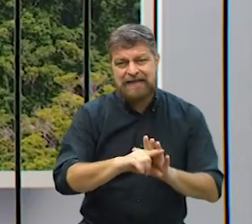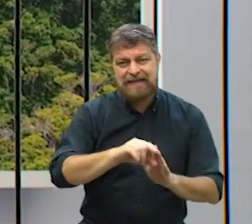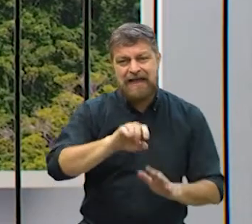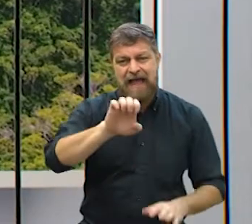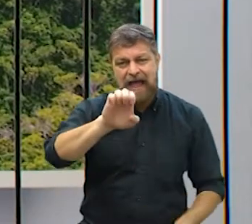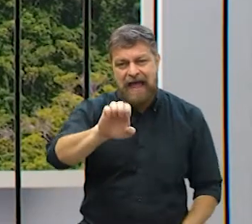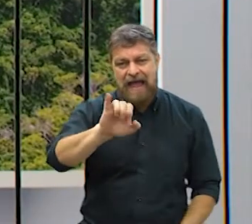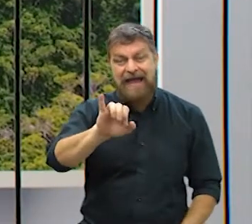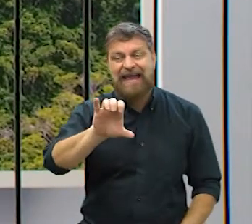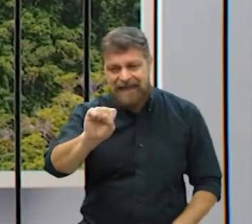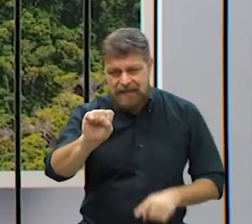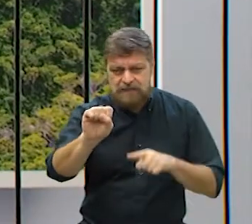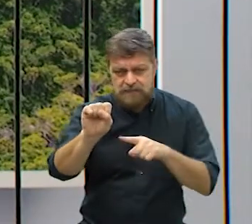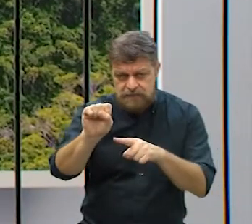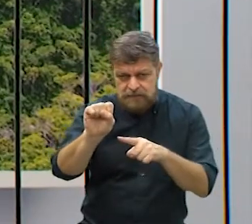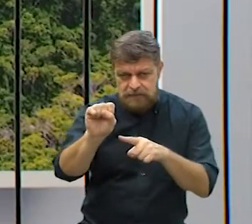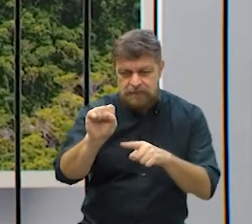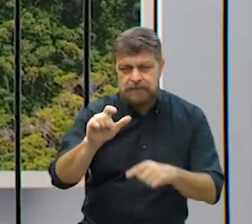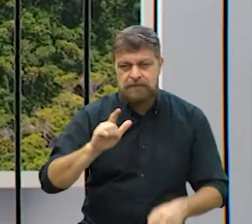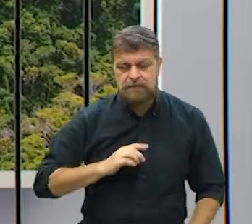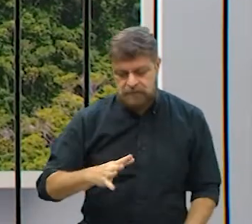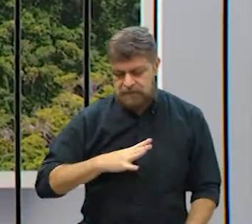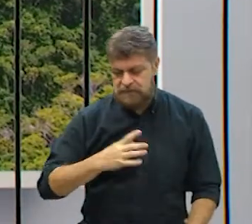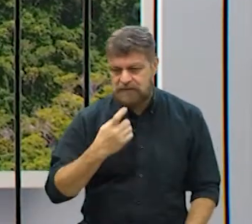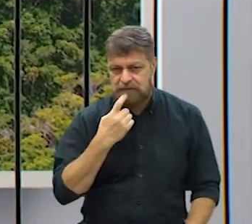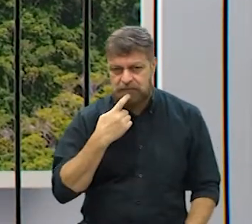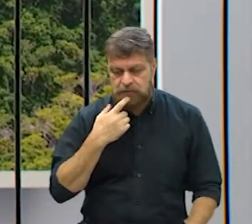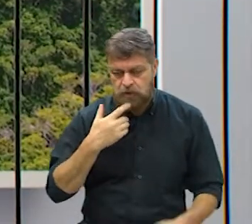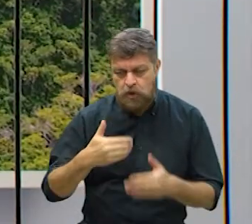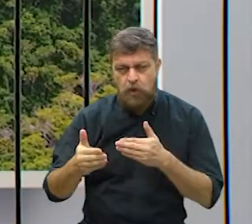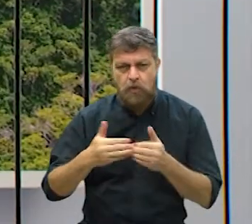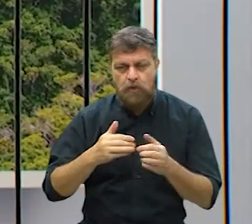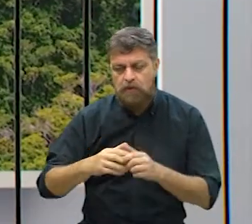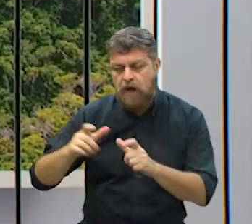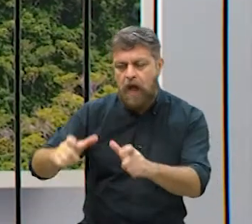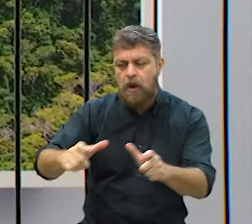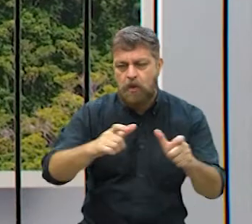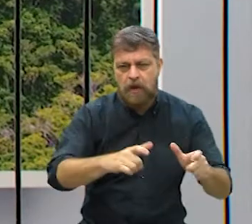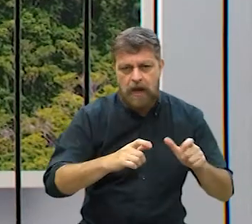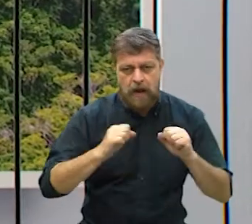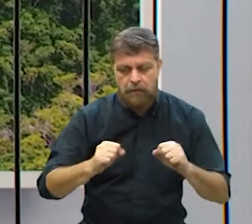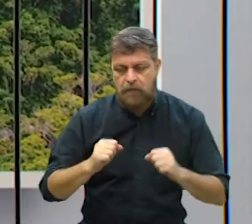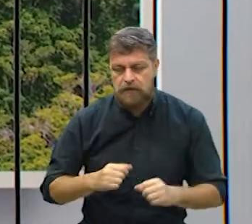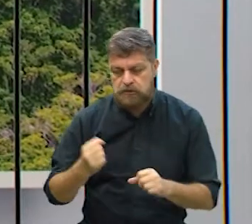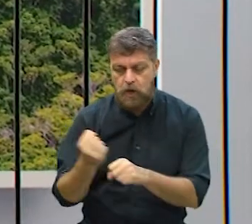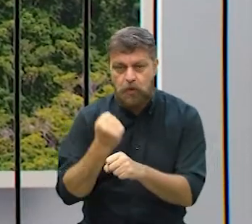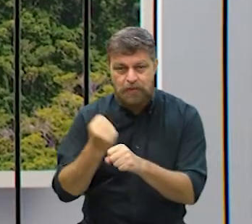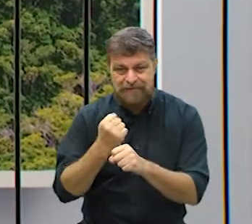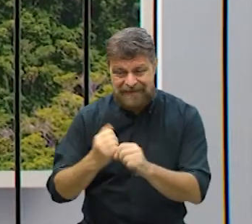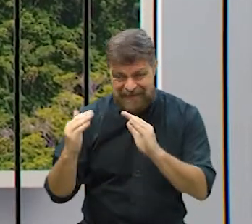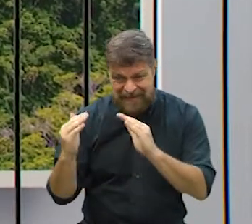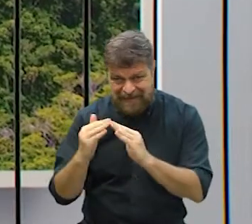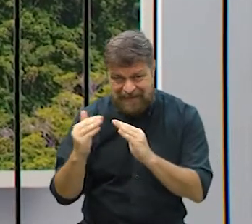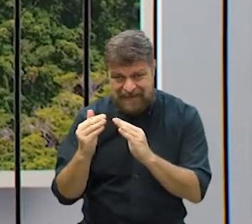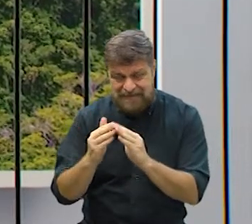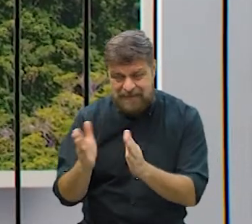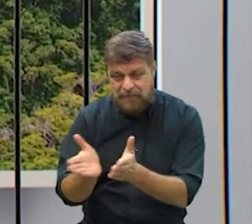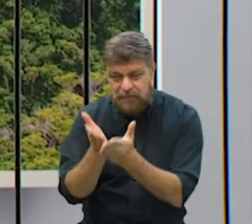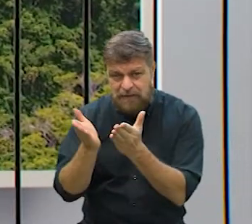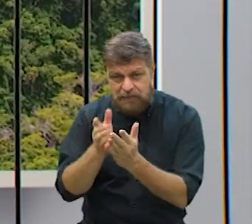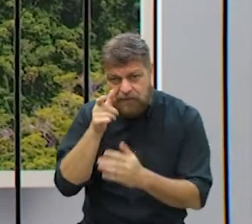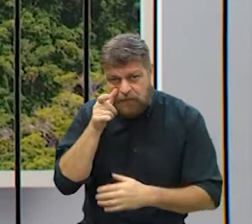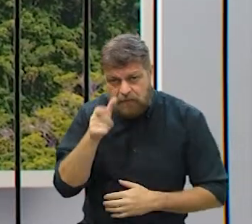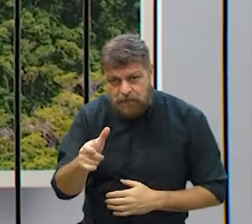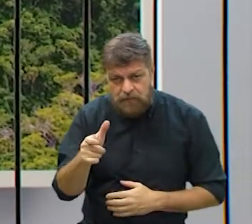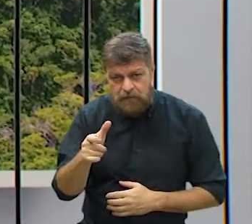das EIs, onde em toda Campinas nós podemos ter edificações de interesse de habitação